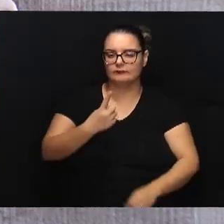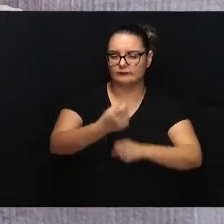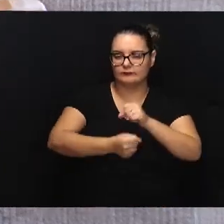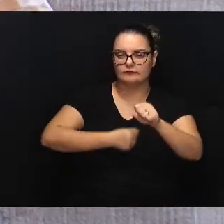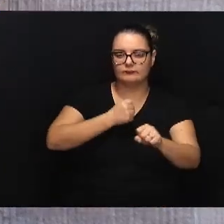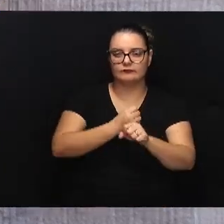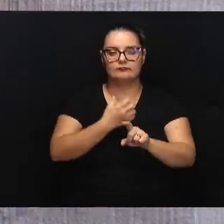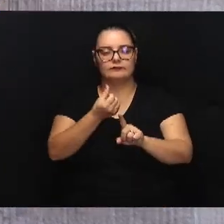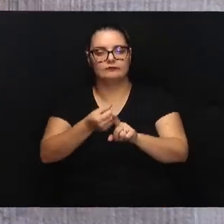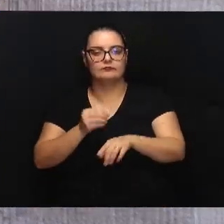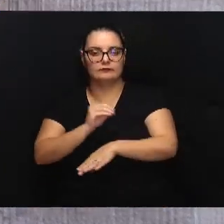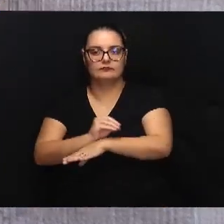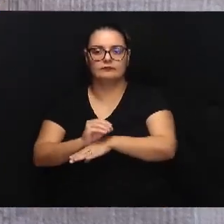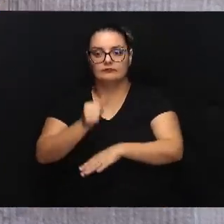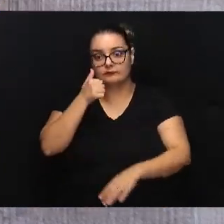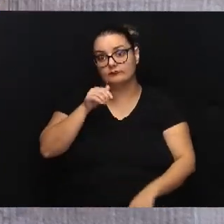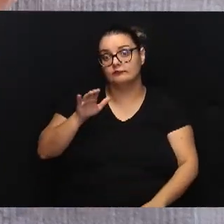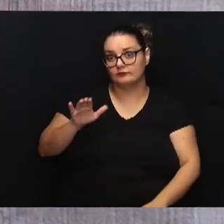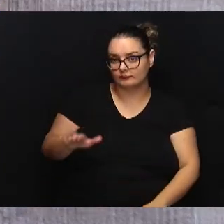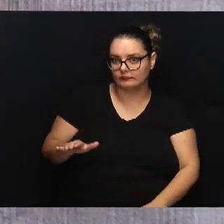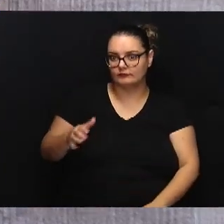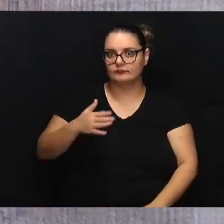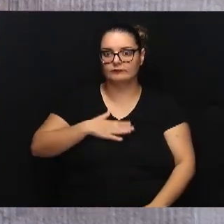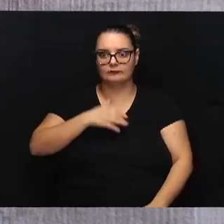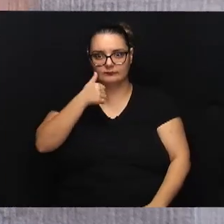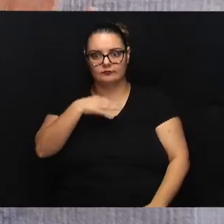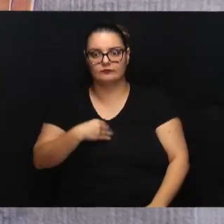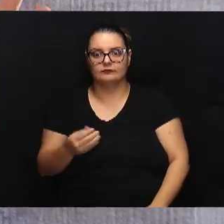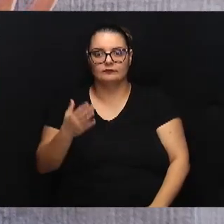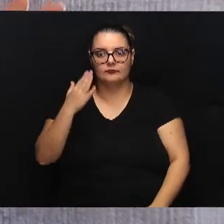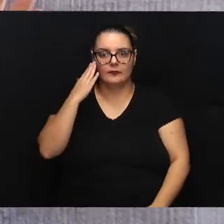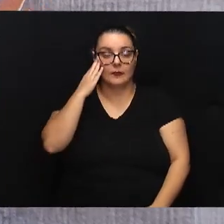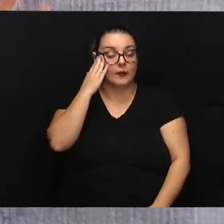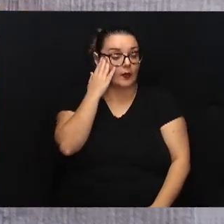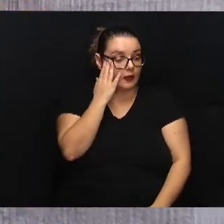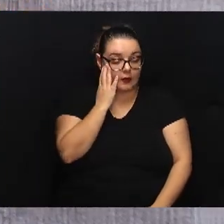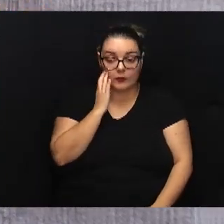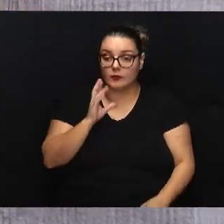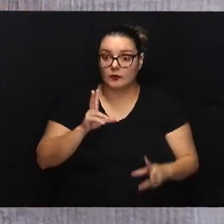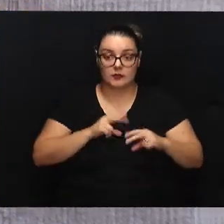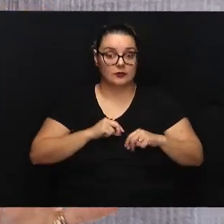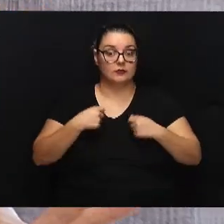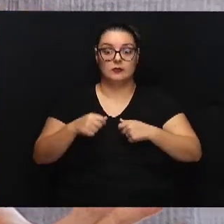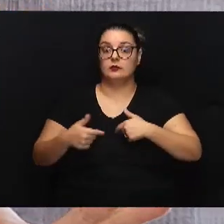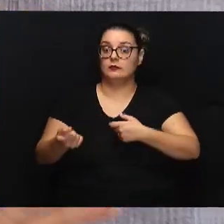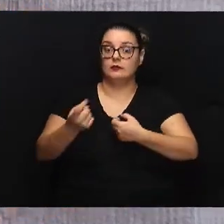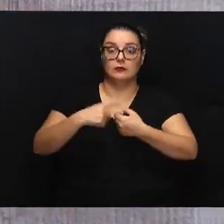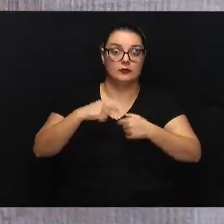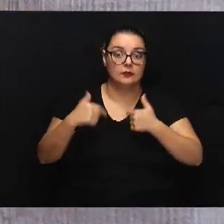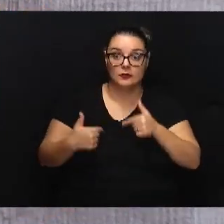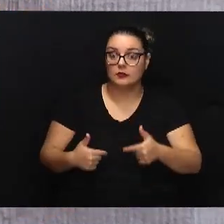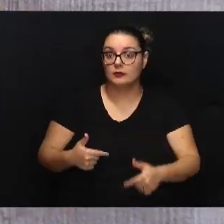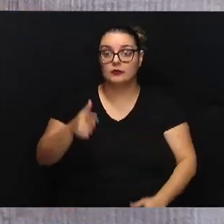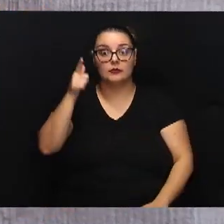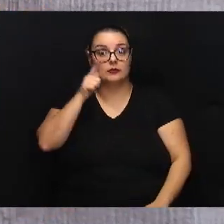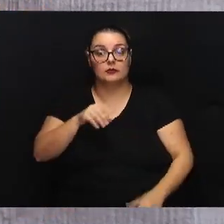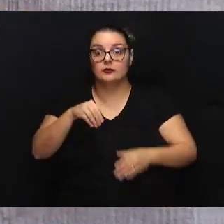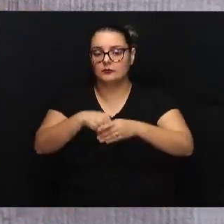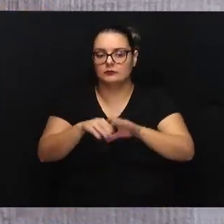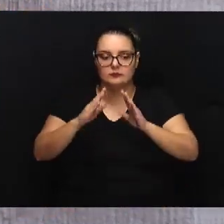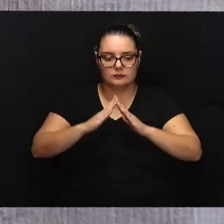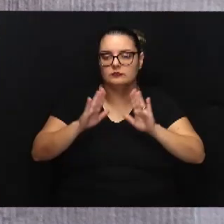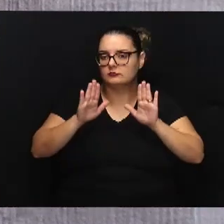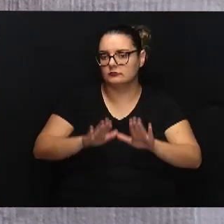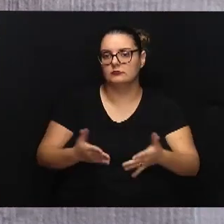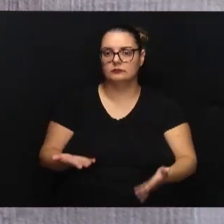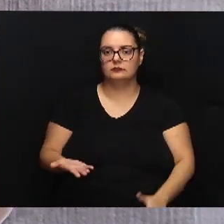só ficando com ela, me bateu aquela coisa, nossa, preciso voltar a trabalhar, não aguento mais ficar em casa. Mas foi uma coisa meio que